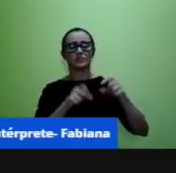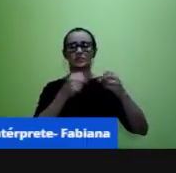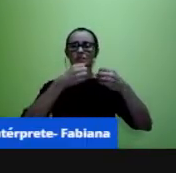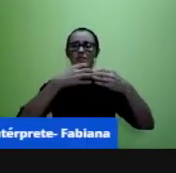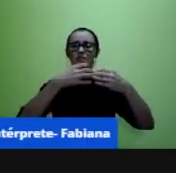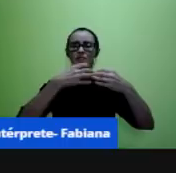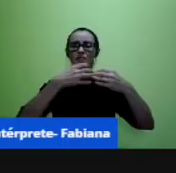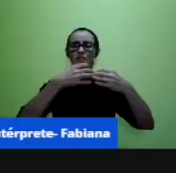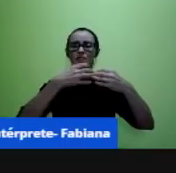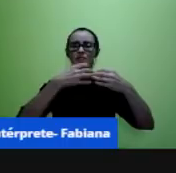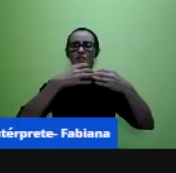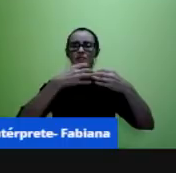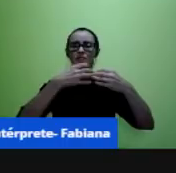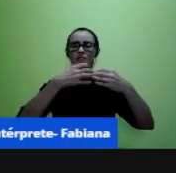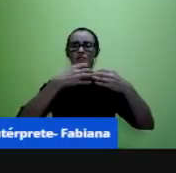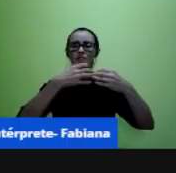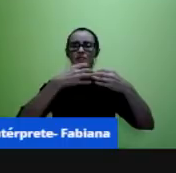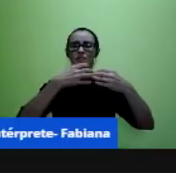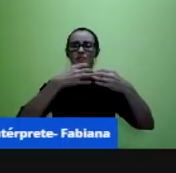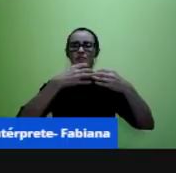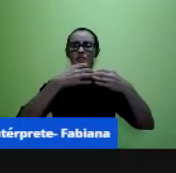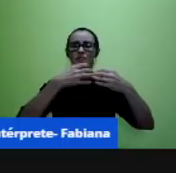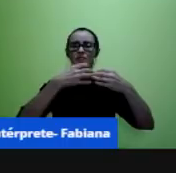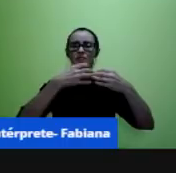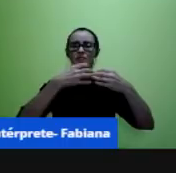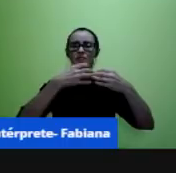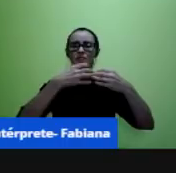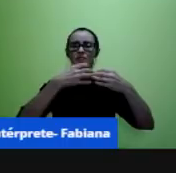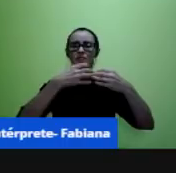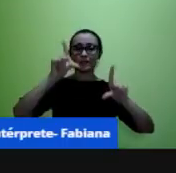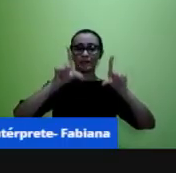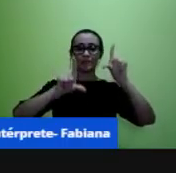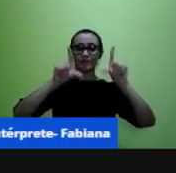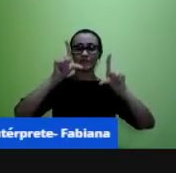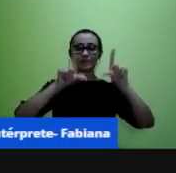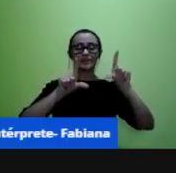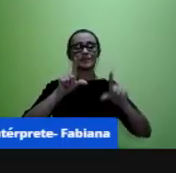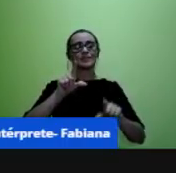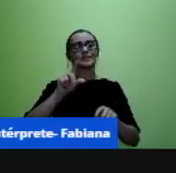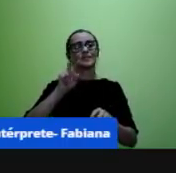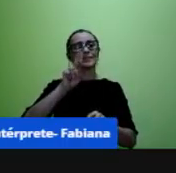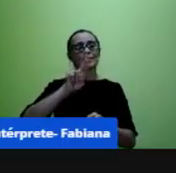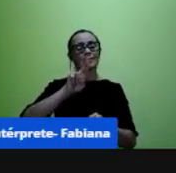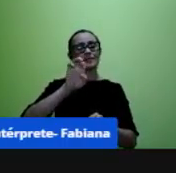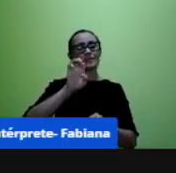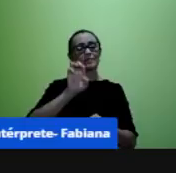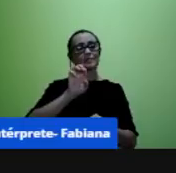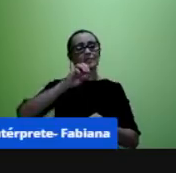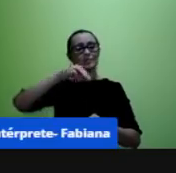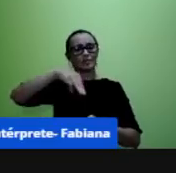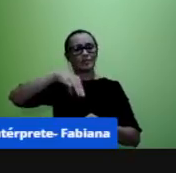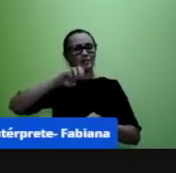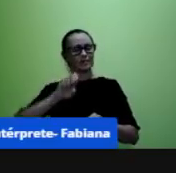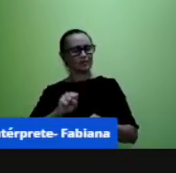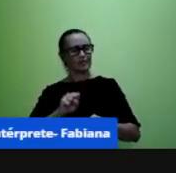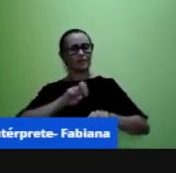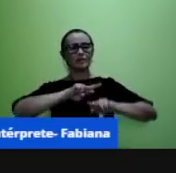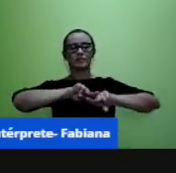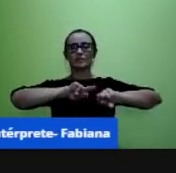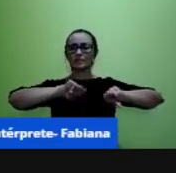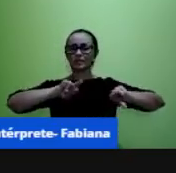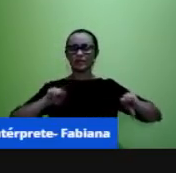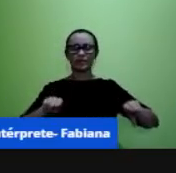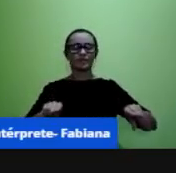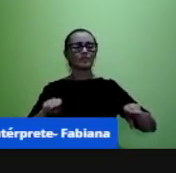recorrer à programação da TV Reme, né, que ali tem vários vídeos já gravados por colegas nossos, muito